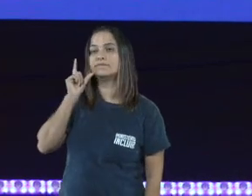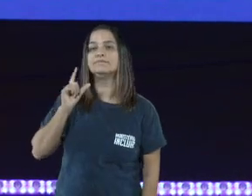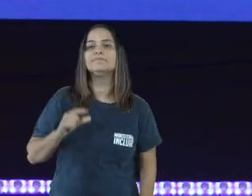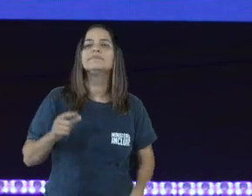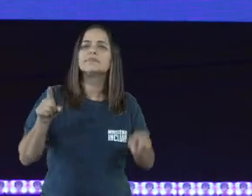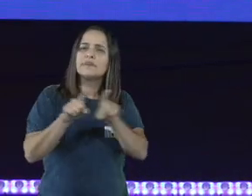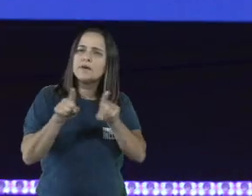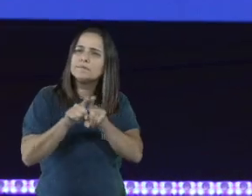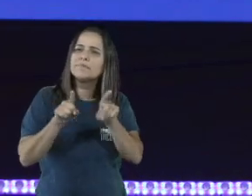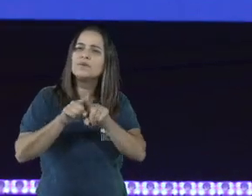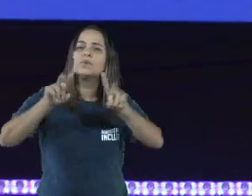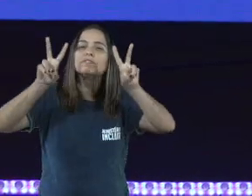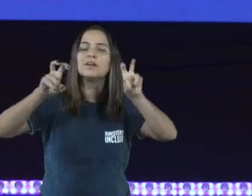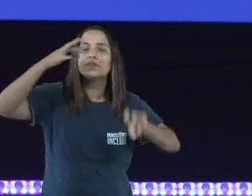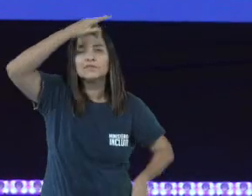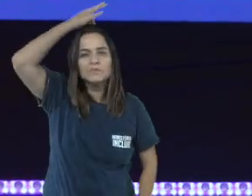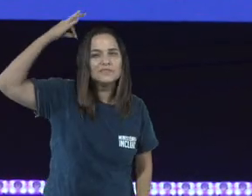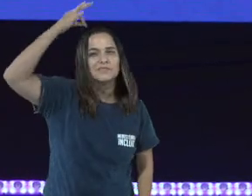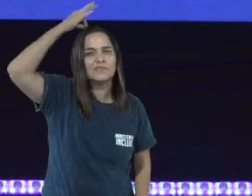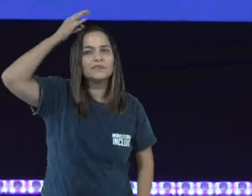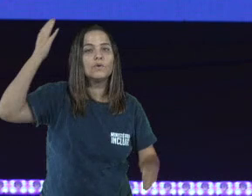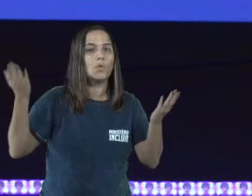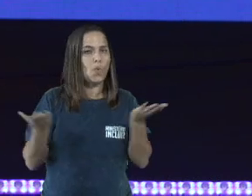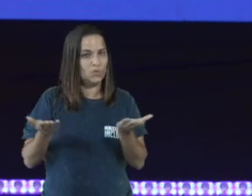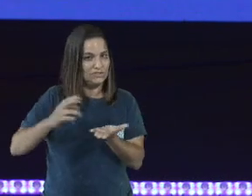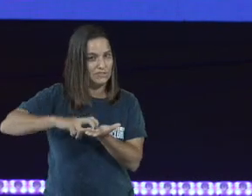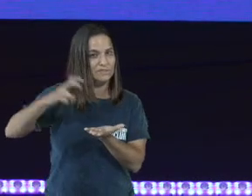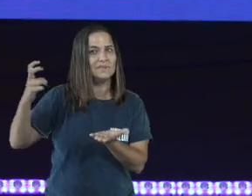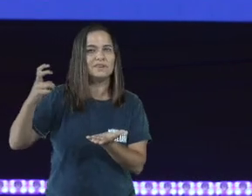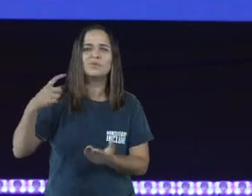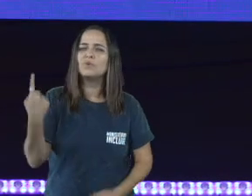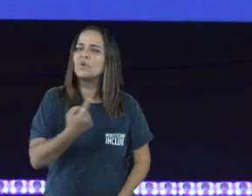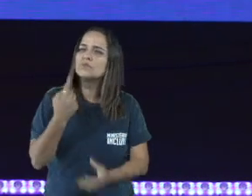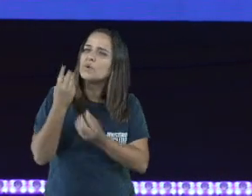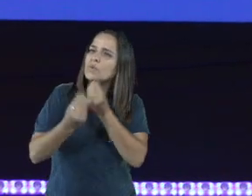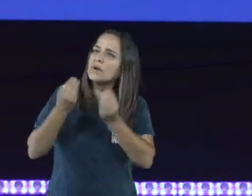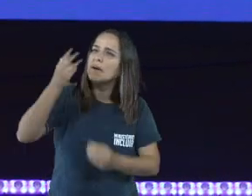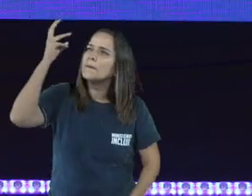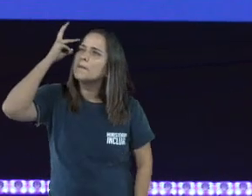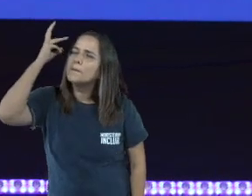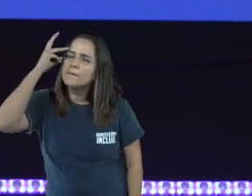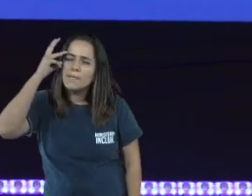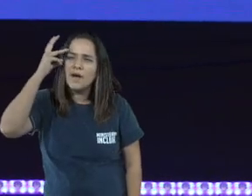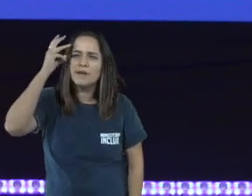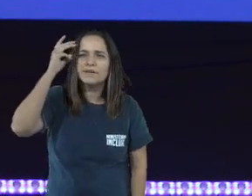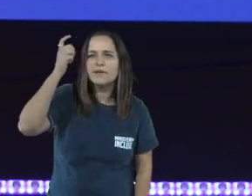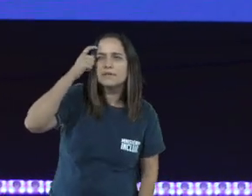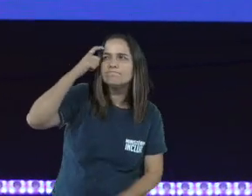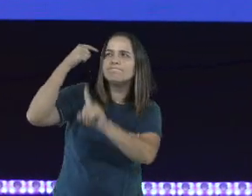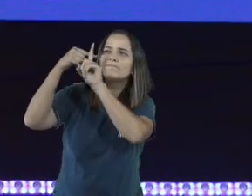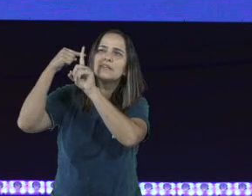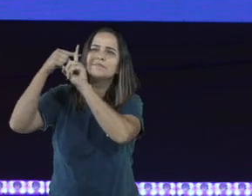sobre como a gente alimenta a nossa memória para ter esperança e o quanto que a área financeira também um aspecto muito